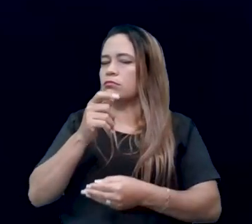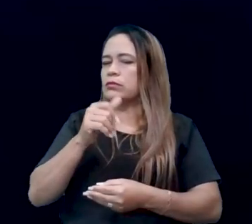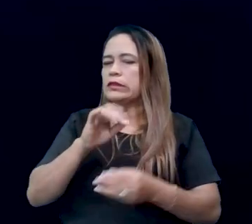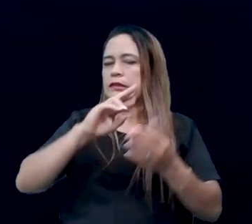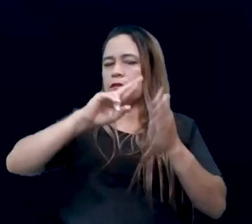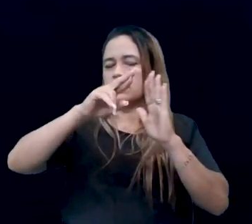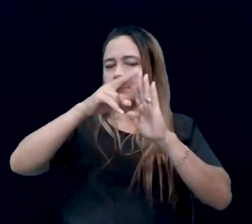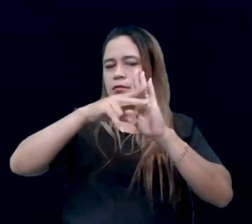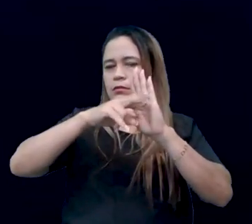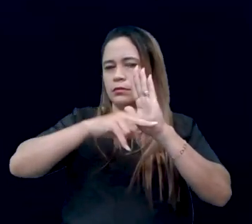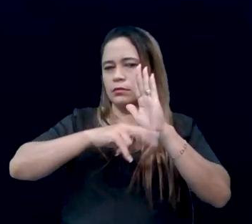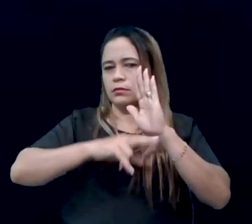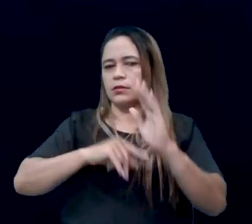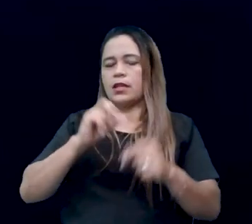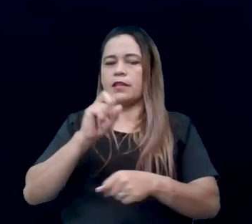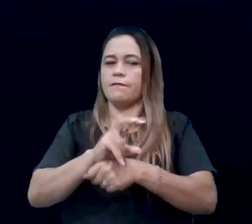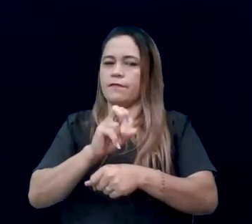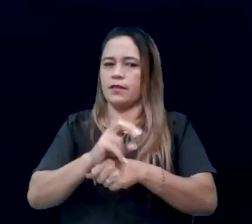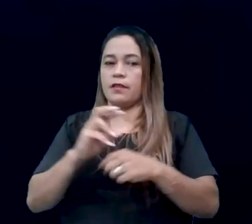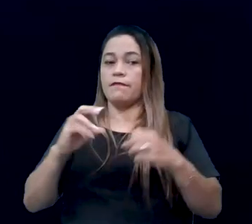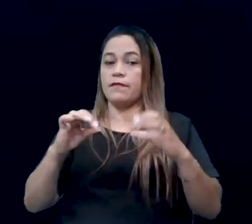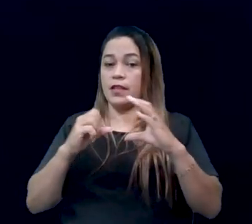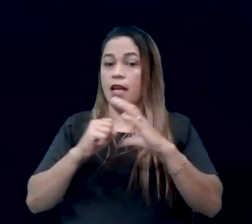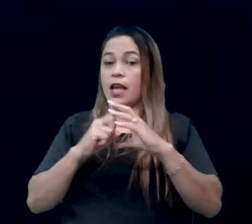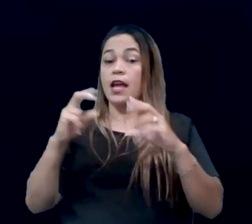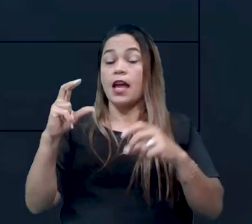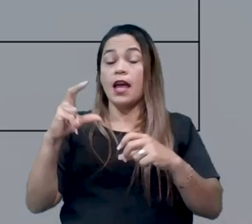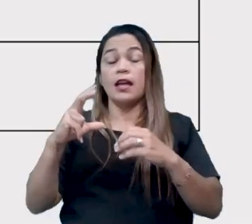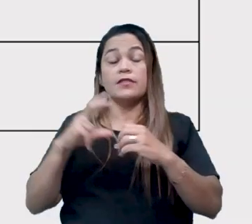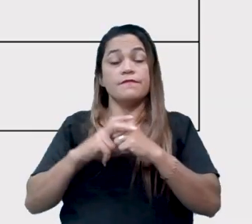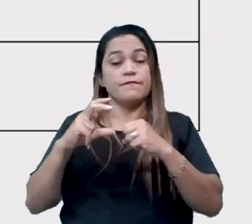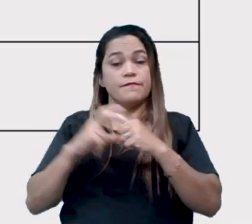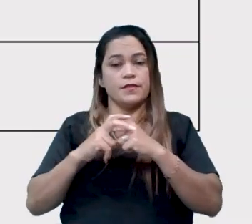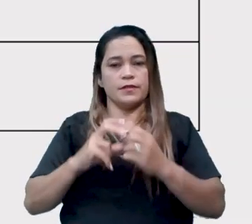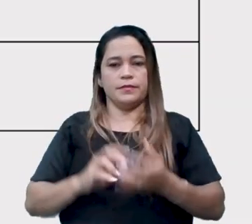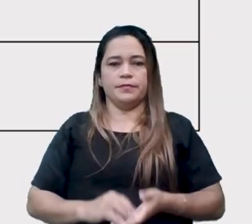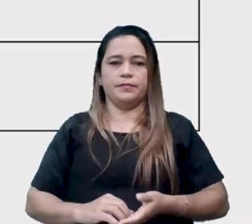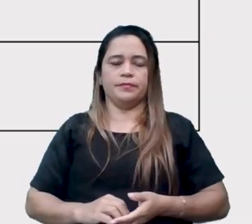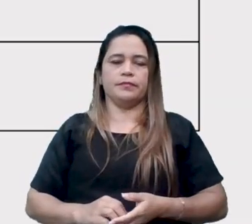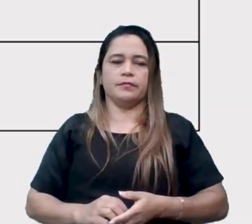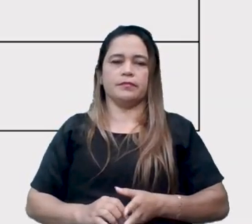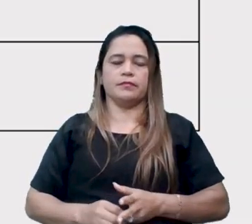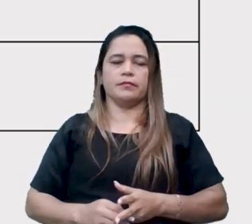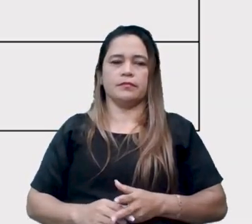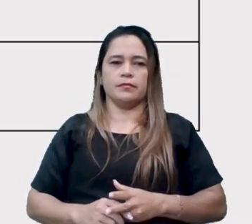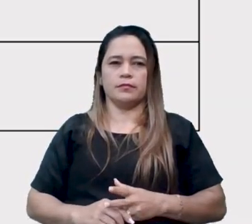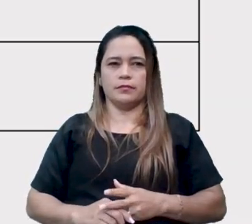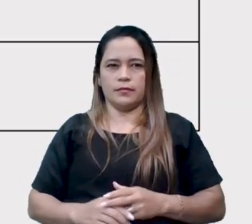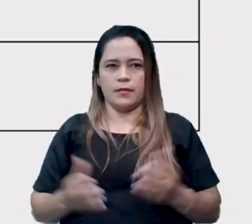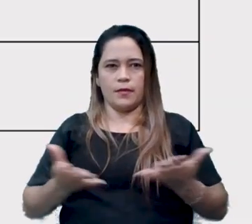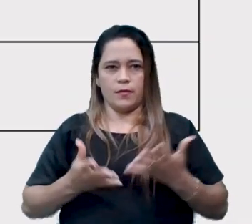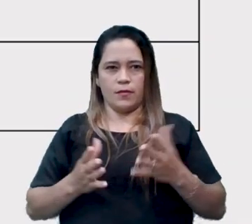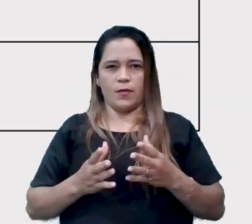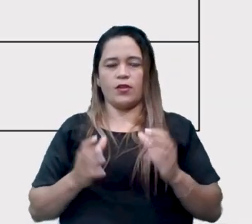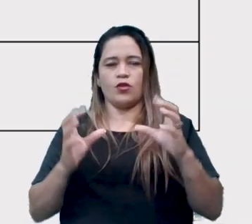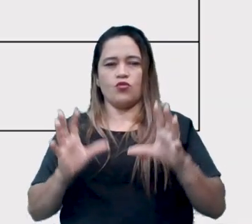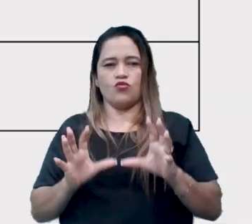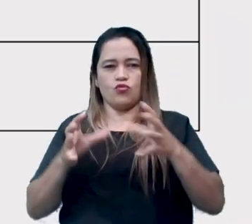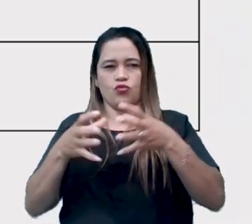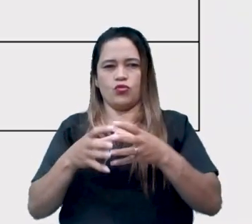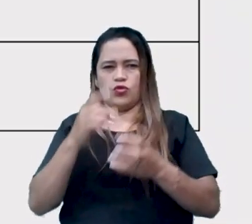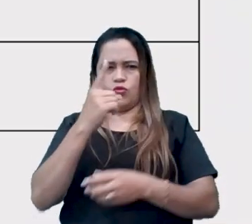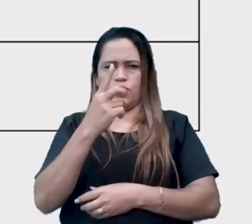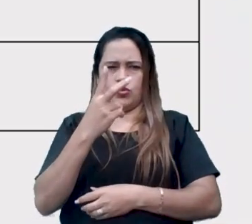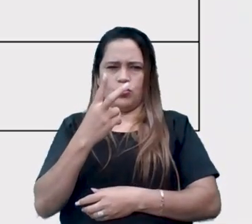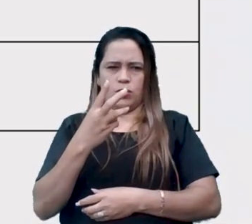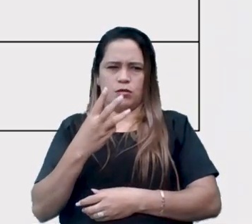várias outras doenças virais. Vamos lá para a tela comigo? Bora lá! Nós vamos trabalhar agora então com um conjunto de 1,